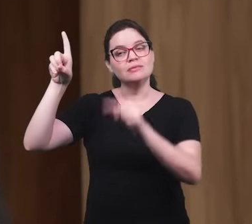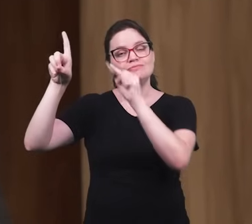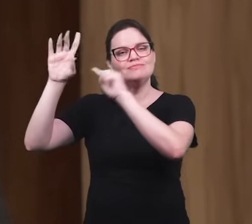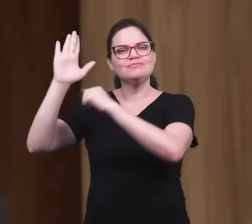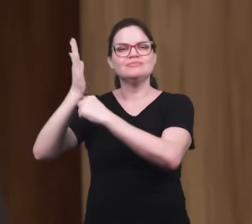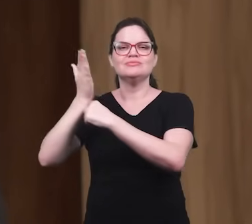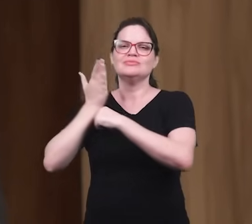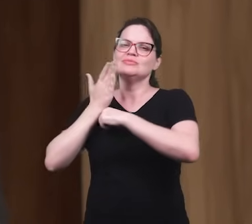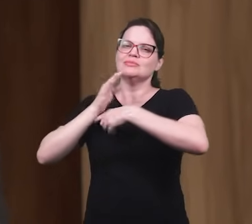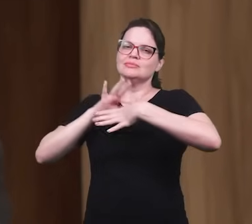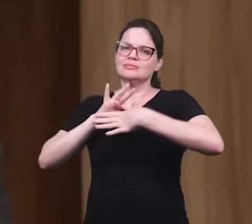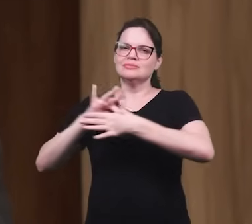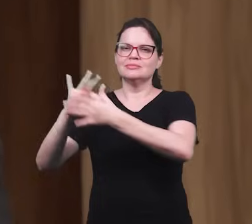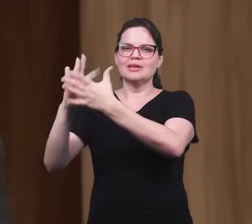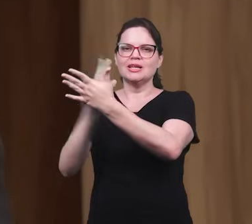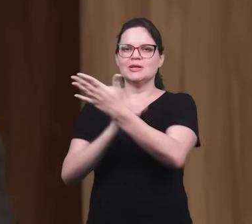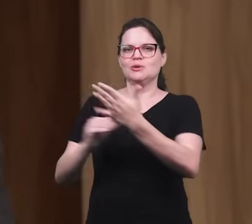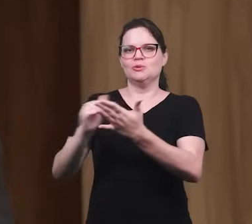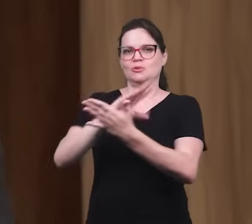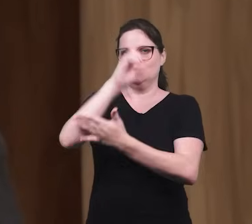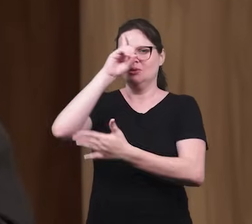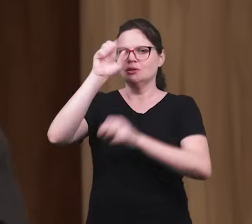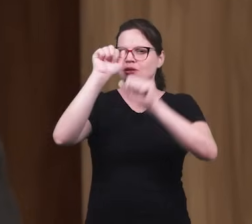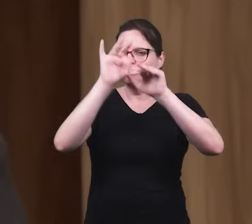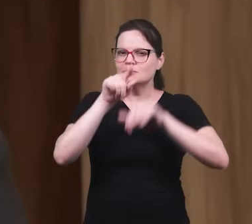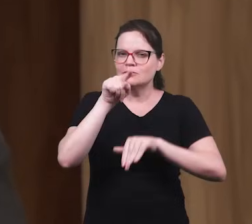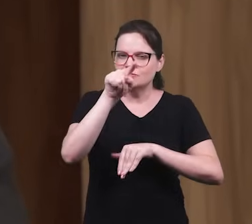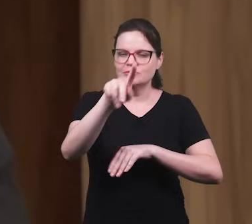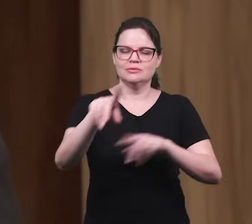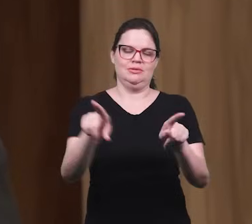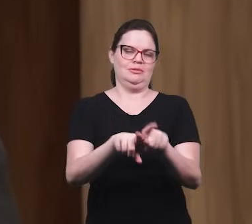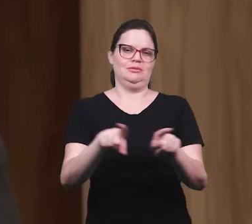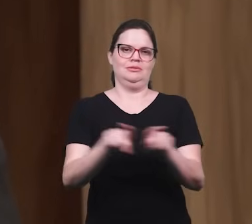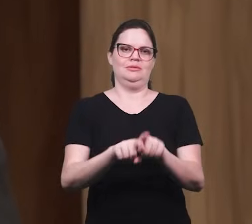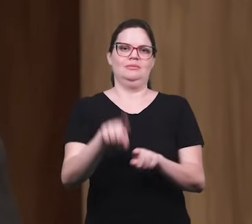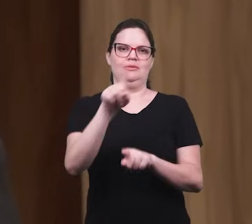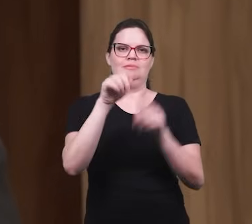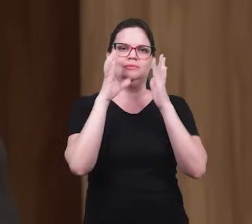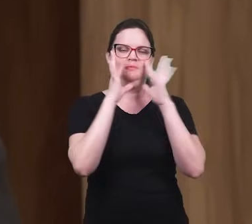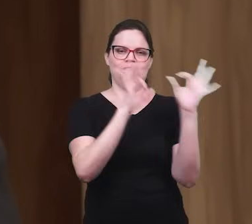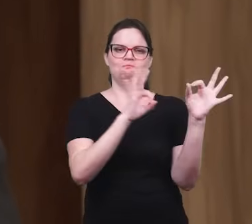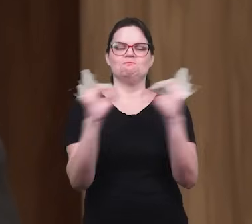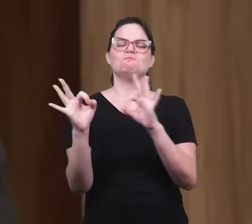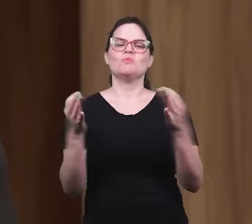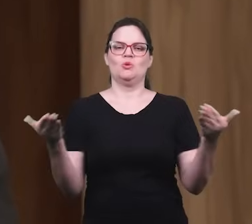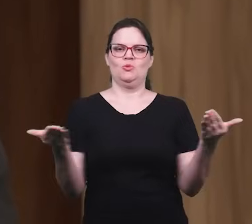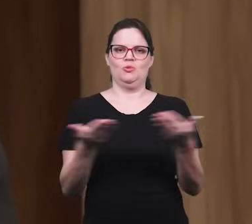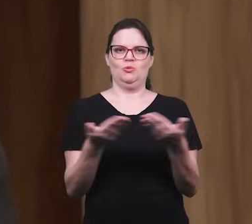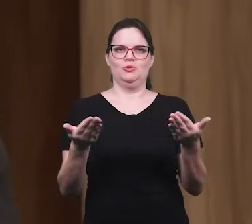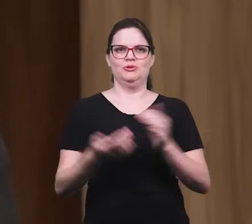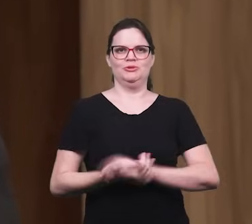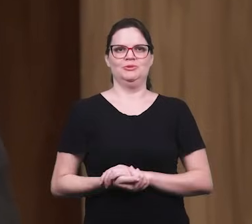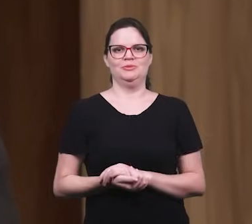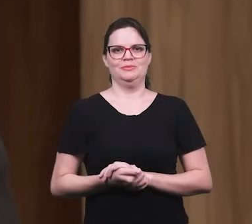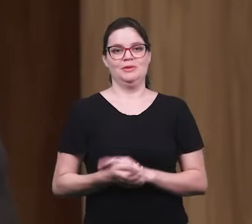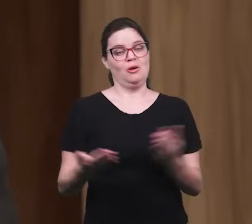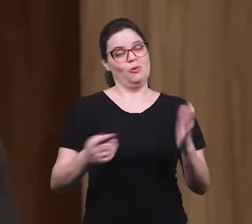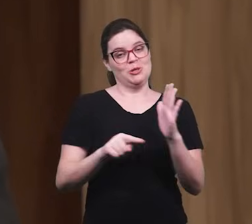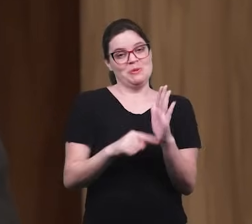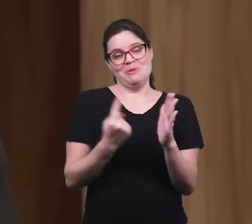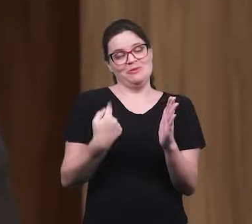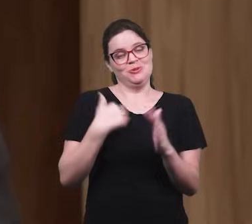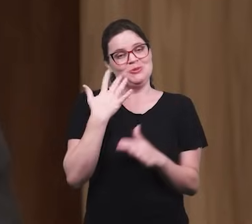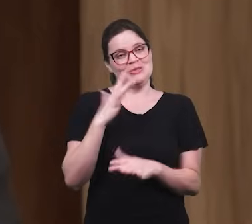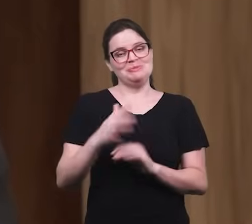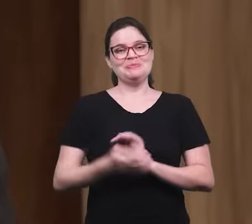que tem nos guiado, e Deus tem essa bênção também para o coração daqueles que estão nos assistindo, quem sabe até pela primeira